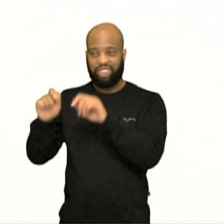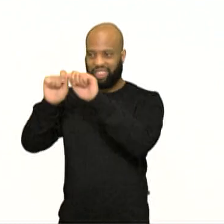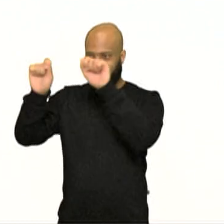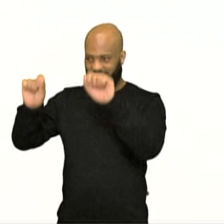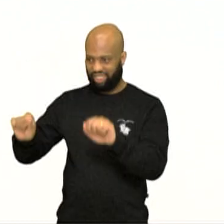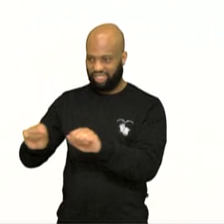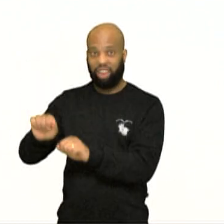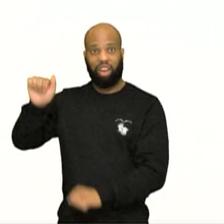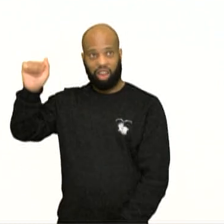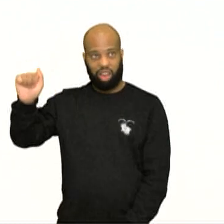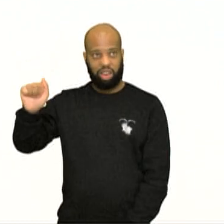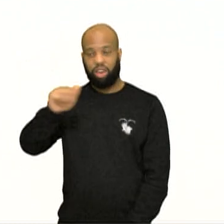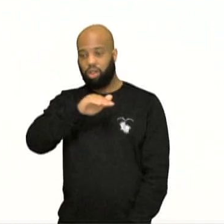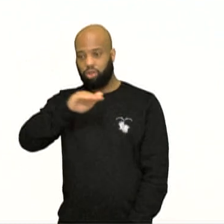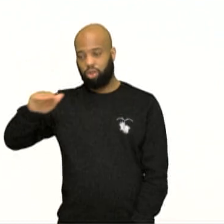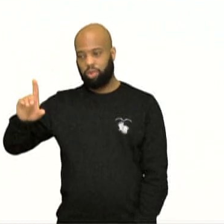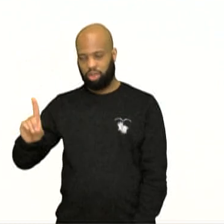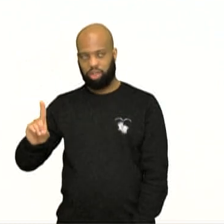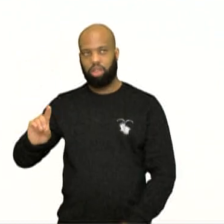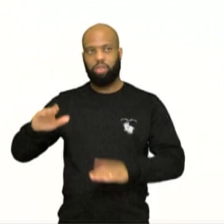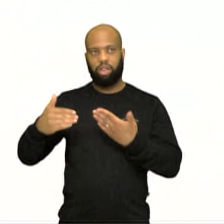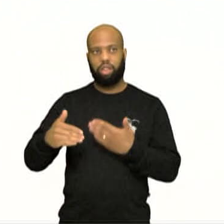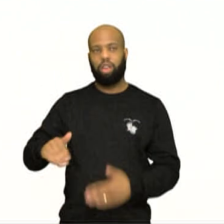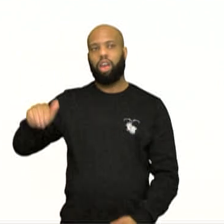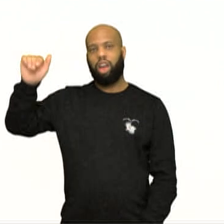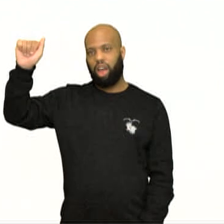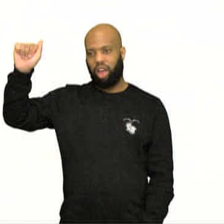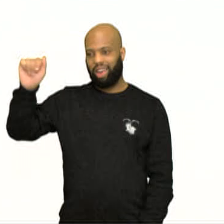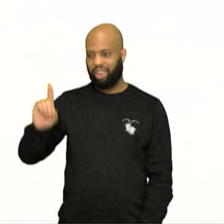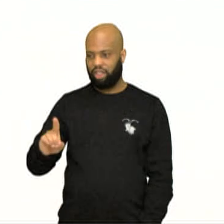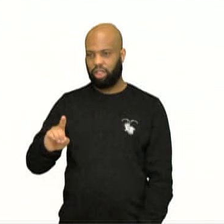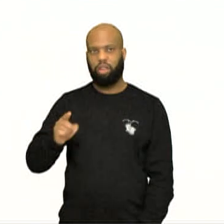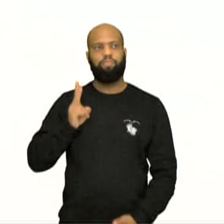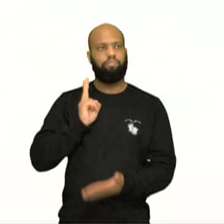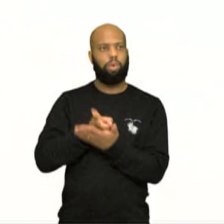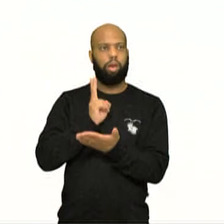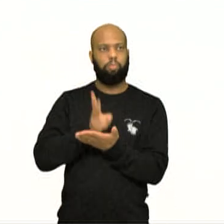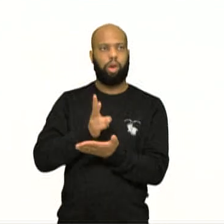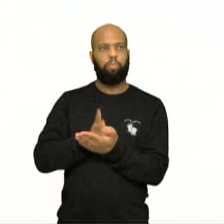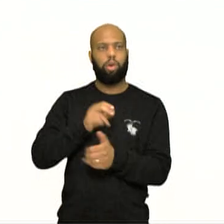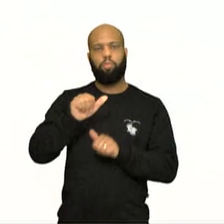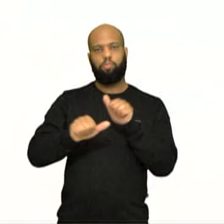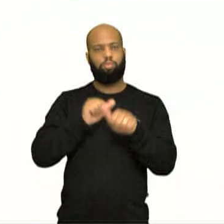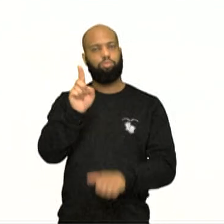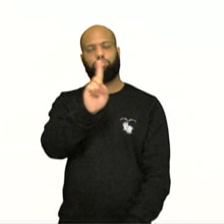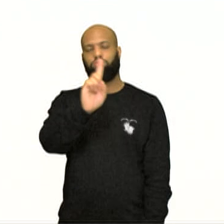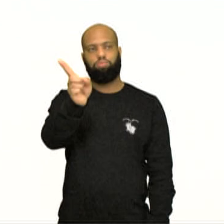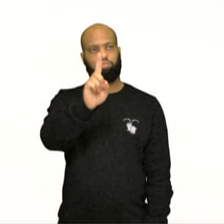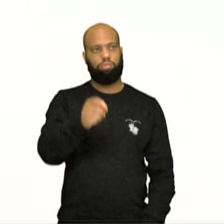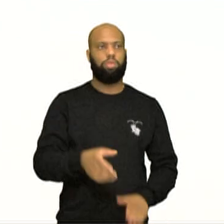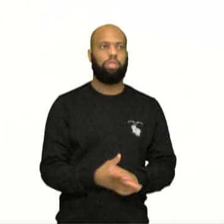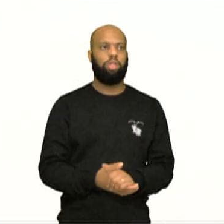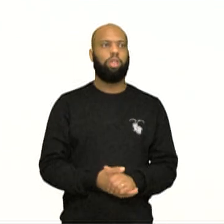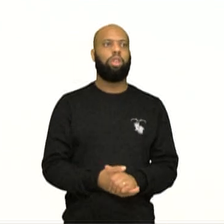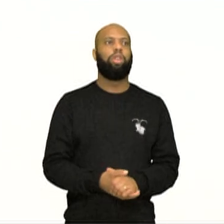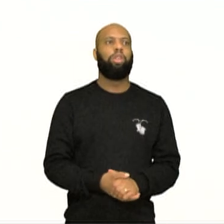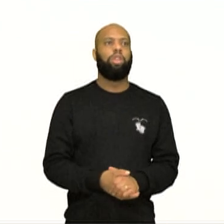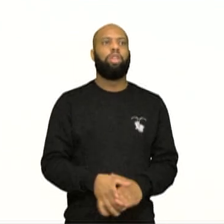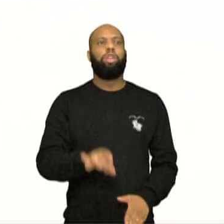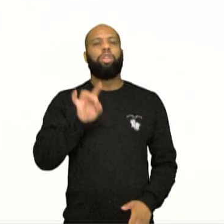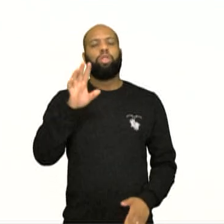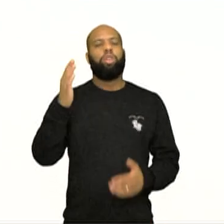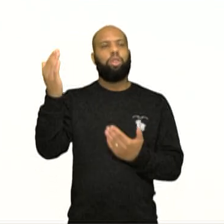que a área das placas e a distância entre as placas não muda. Isso daqui é fixo, tá? Então, o que você precisa aqui é